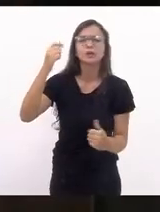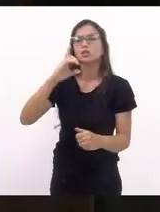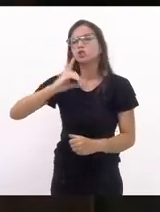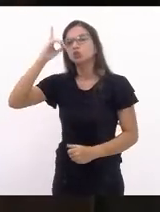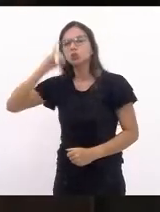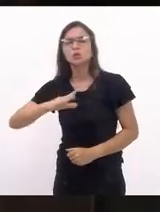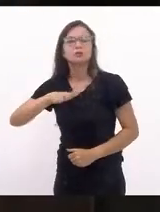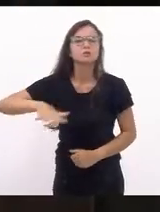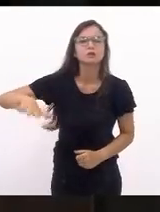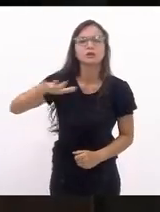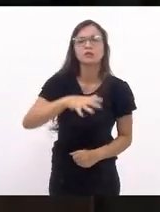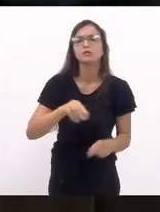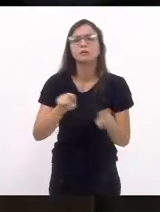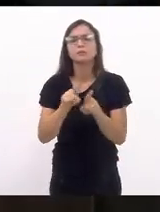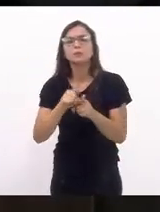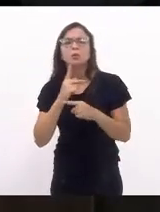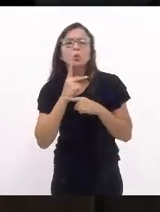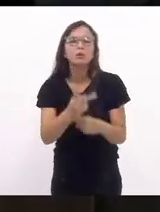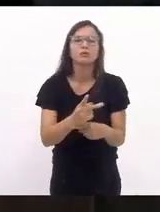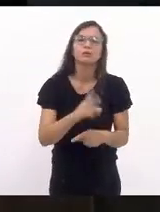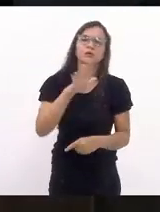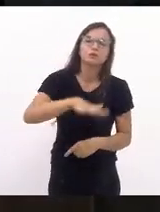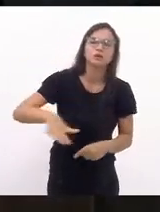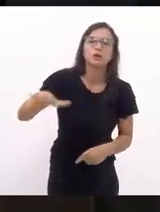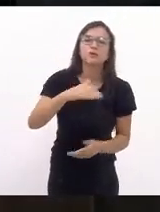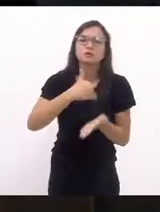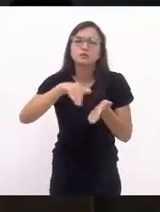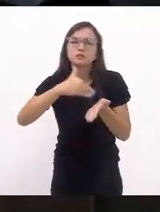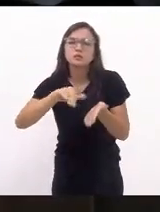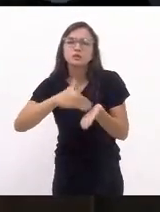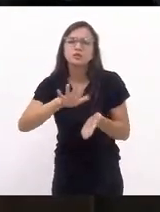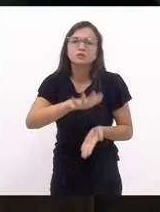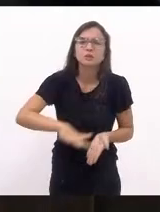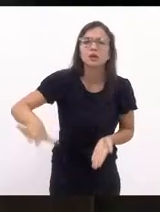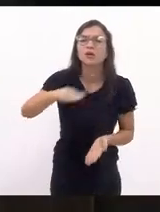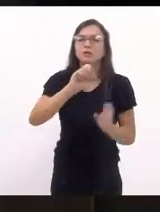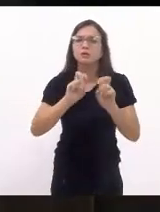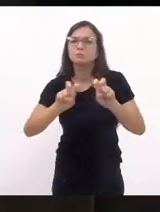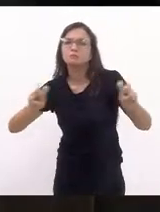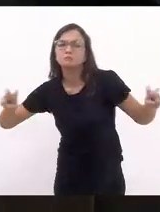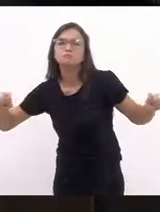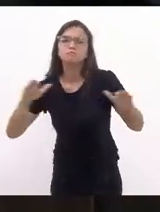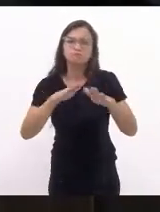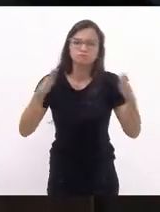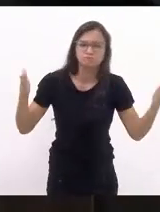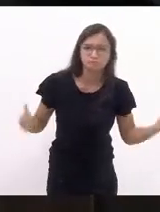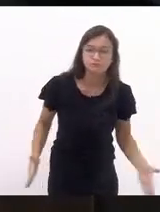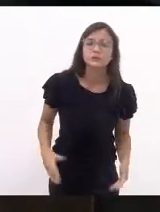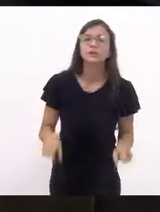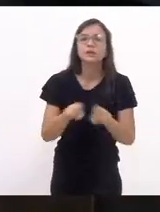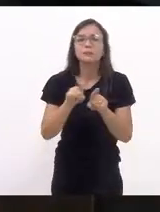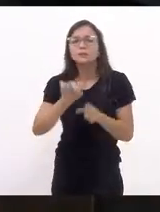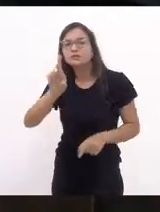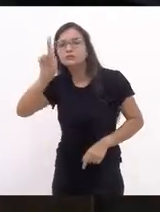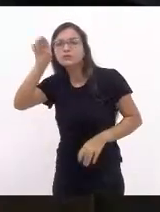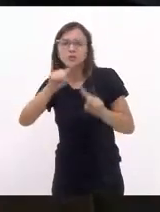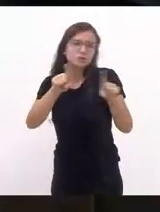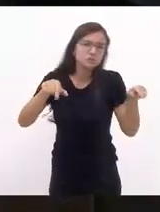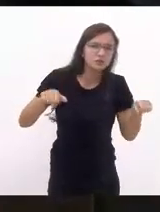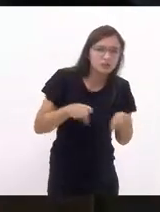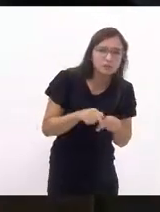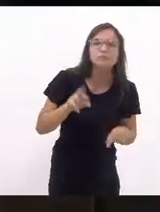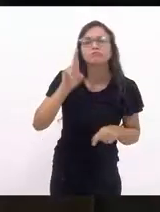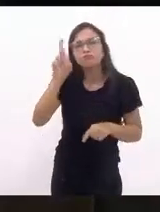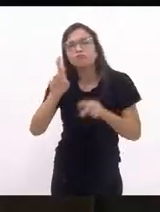a procura a procuradoria geral a secretaria-geral da mesa diretora a chefia do gabinete que a cada funcionário os